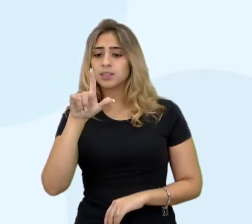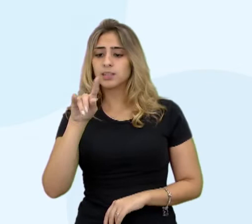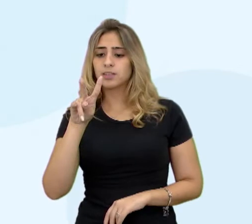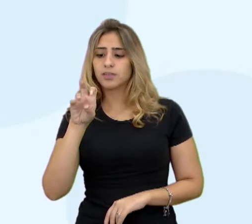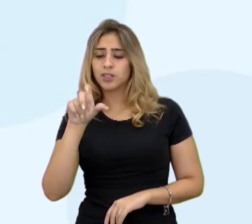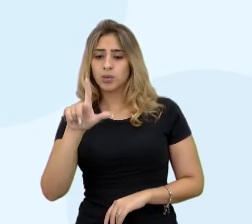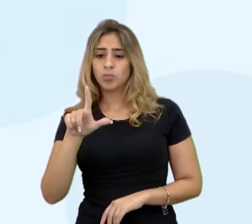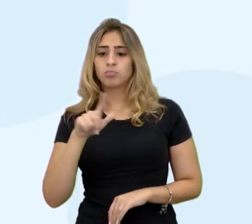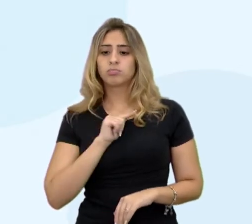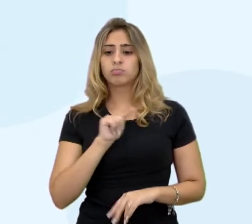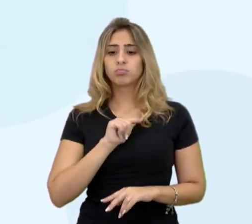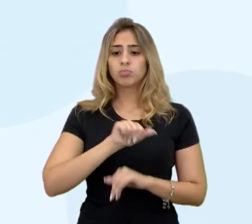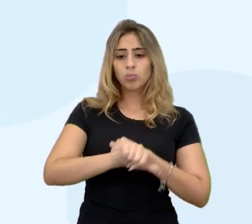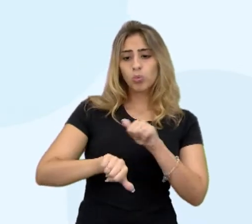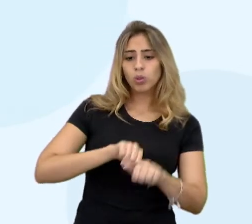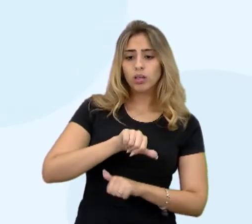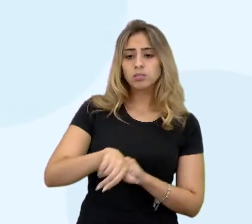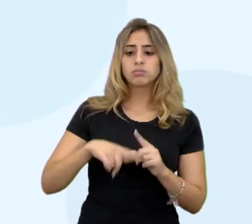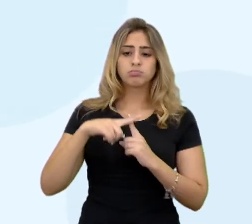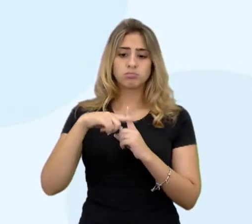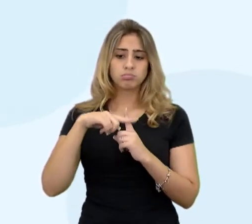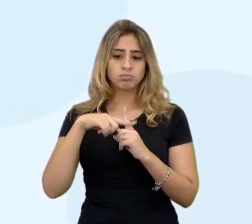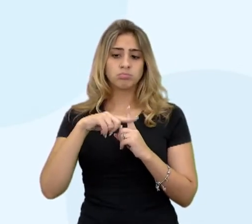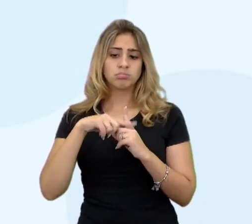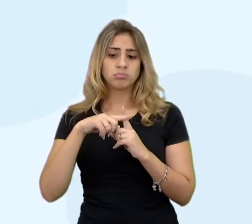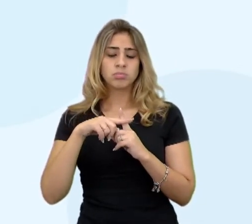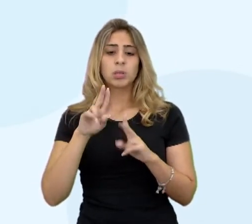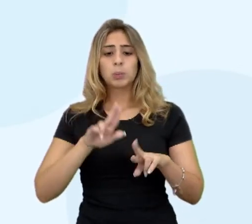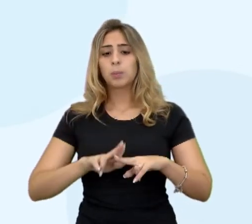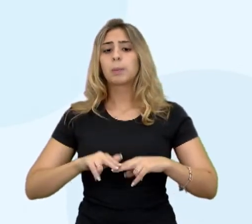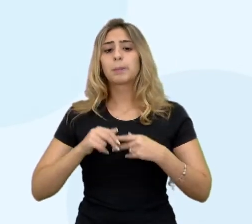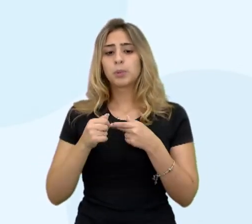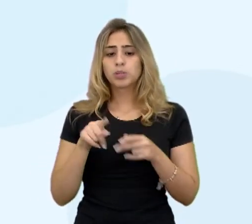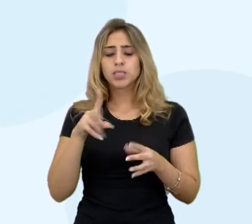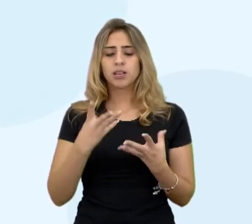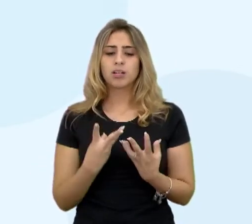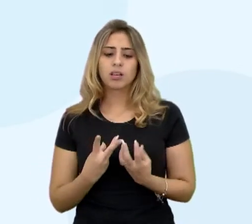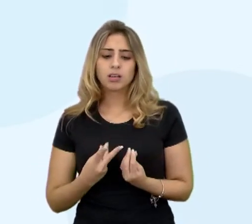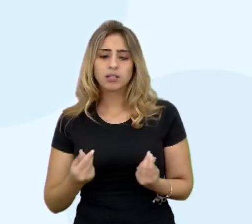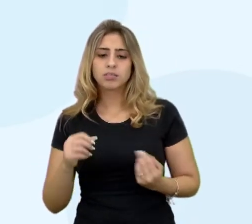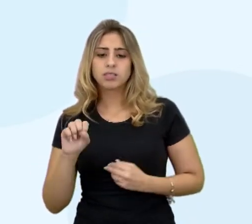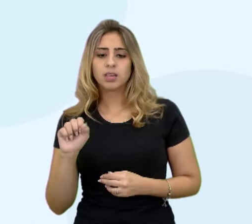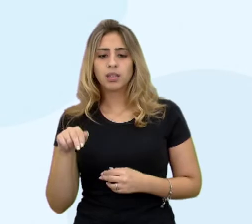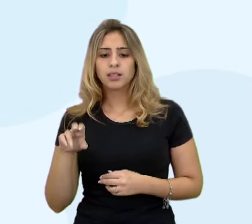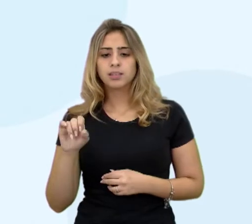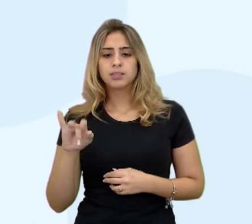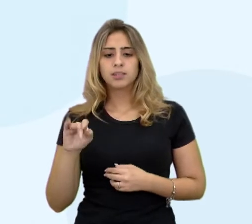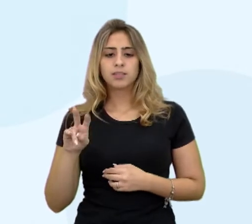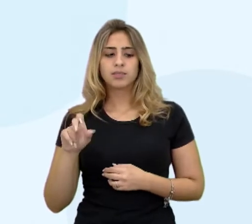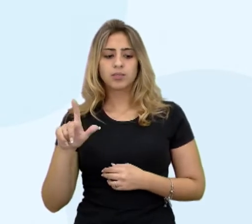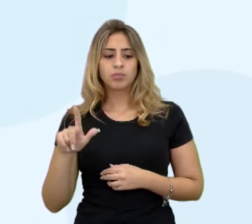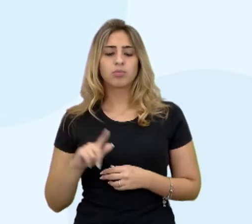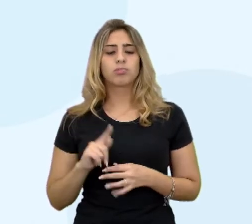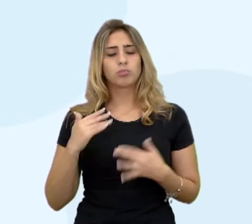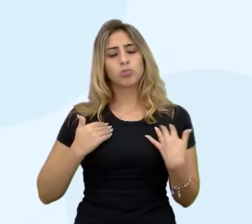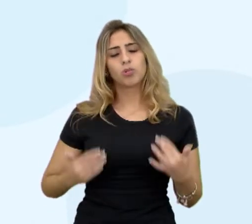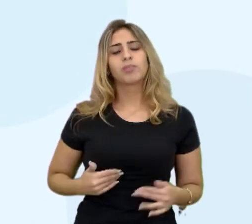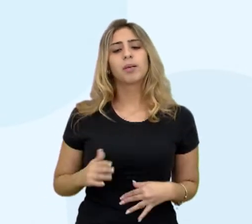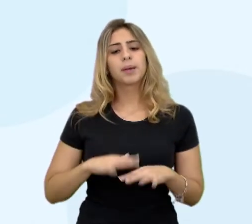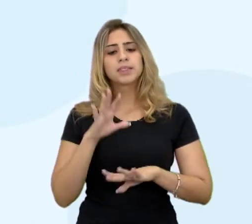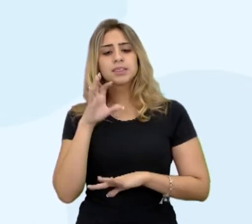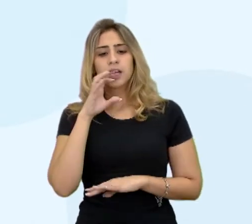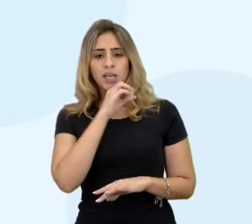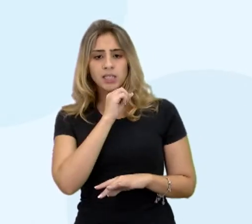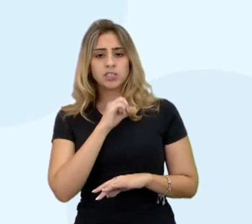provoca mudança na temperatura apenas, por isso é sensível, né? É só fazer um corpo ficar um pouquinho mais quente,